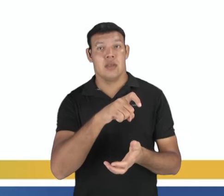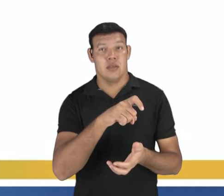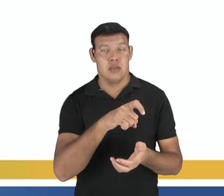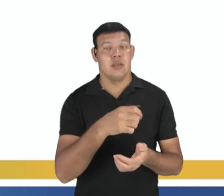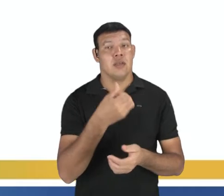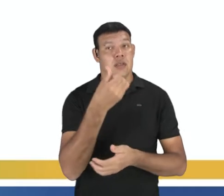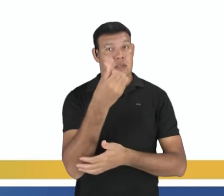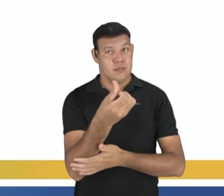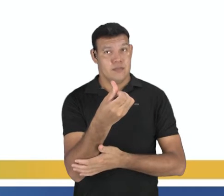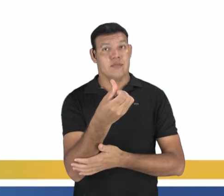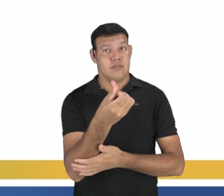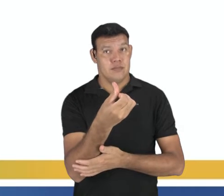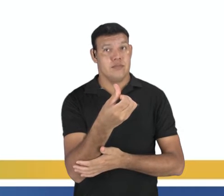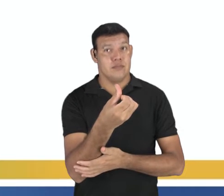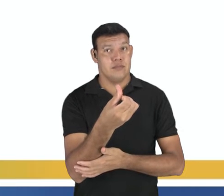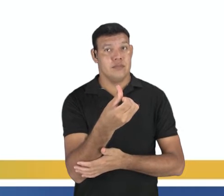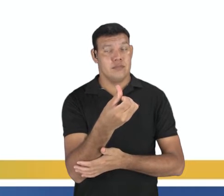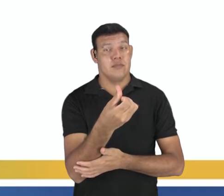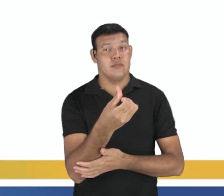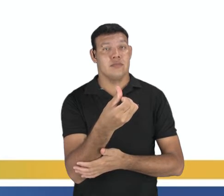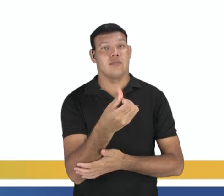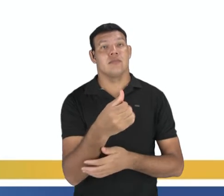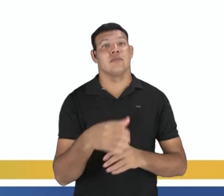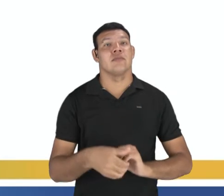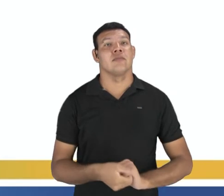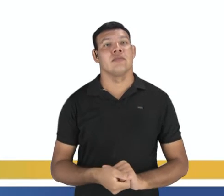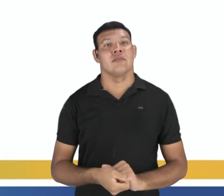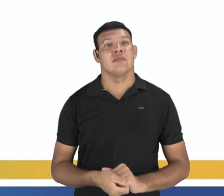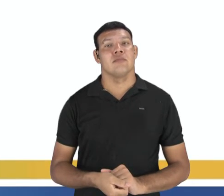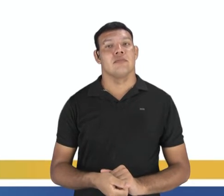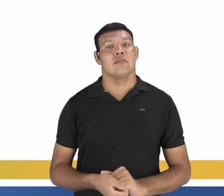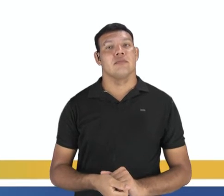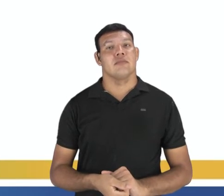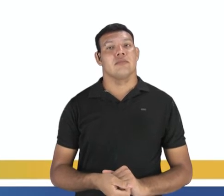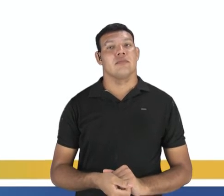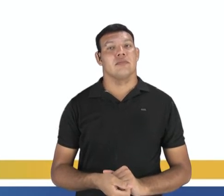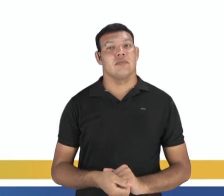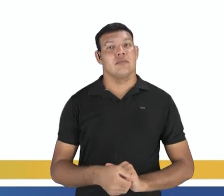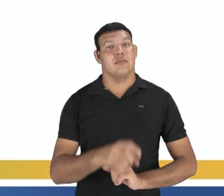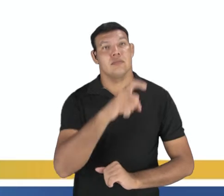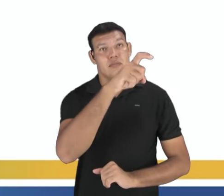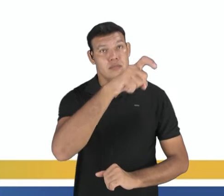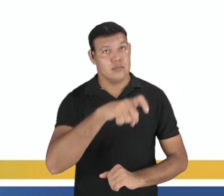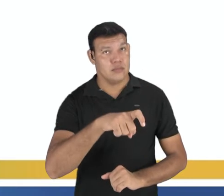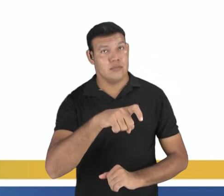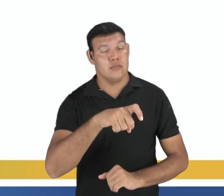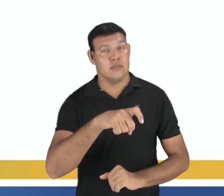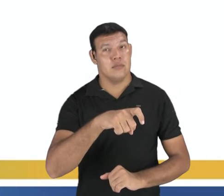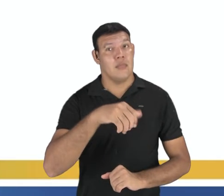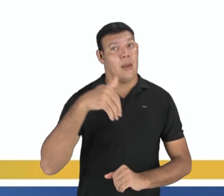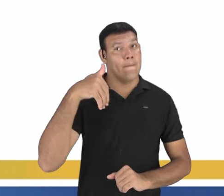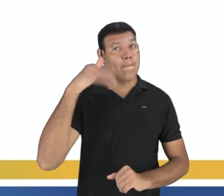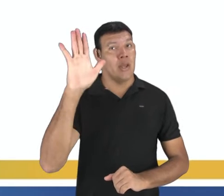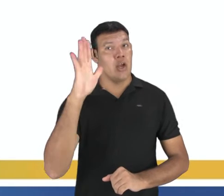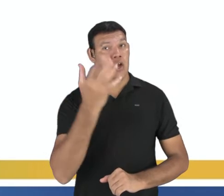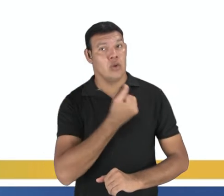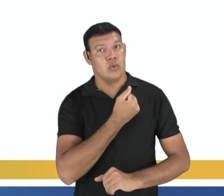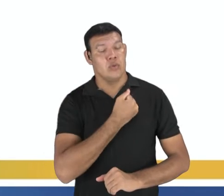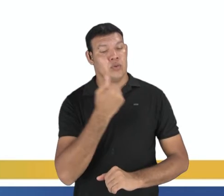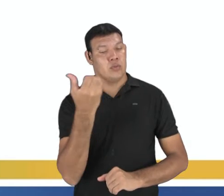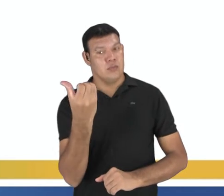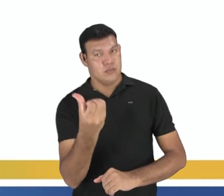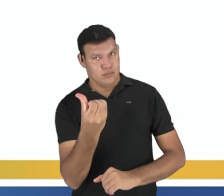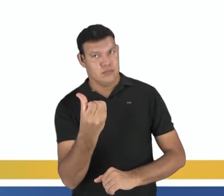do 6, vai pertencer aos reais, tal que o x vai ser maior que